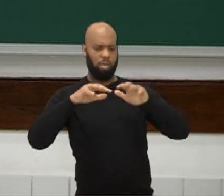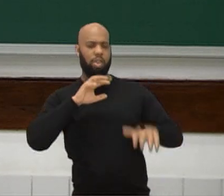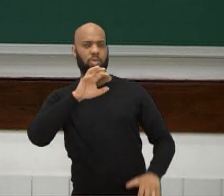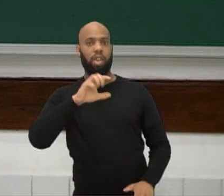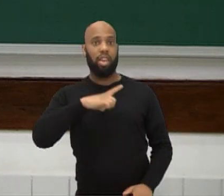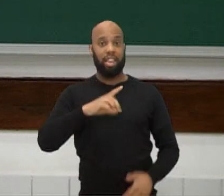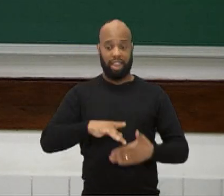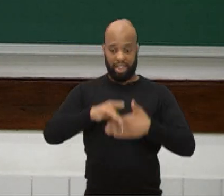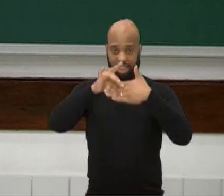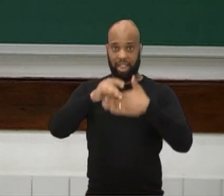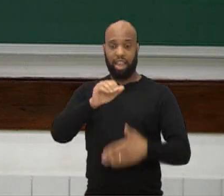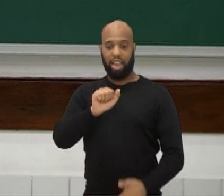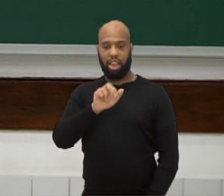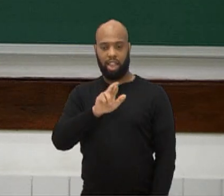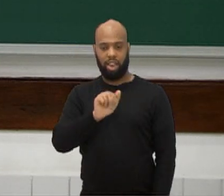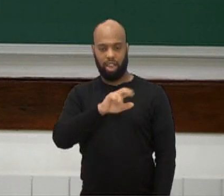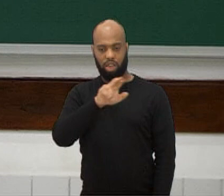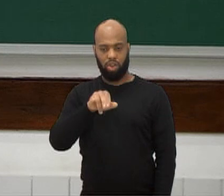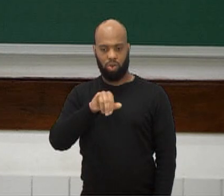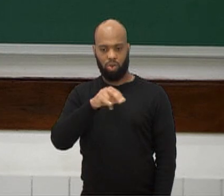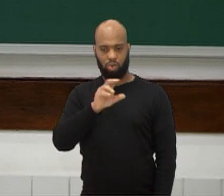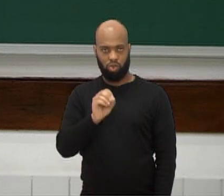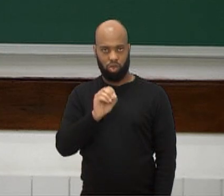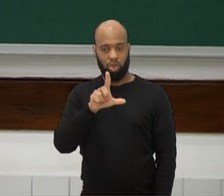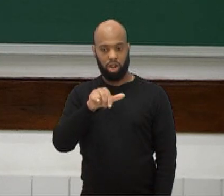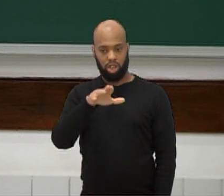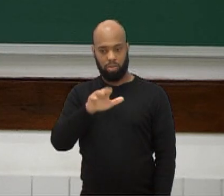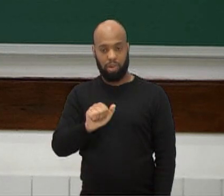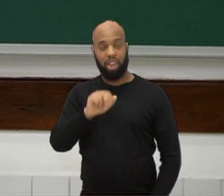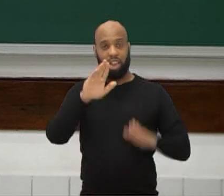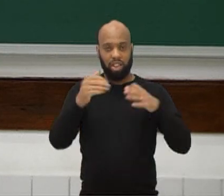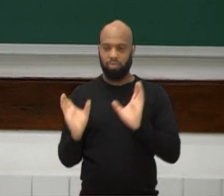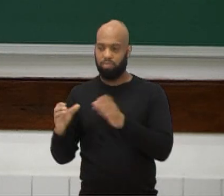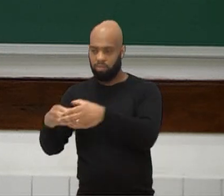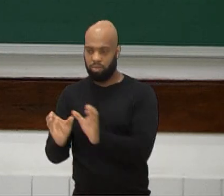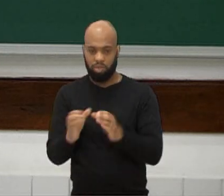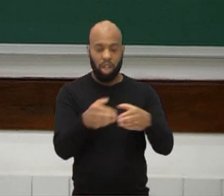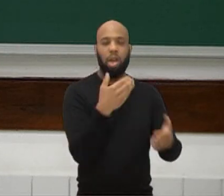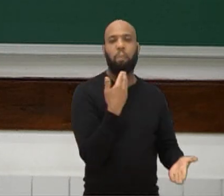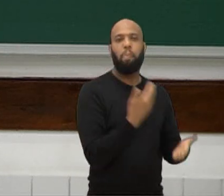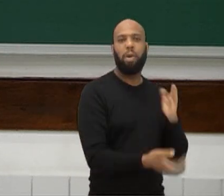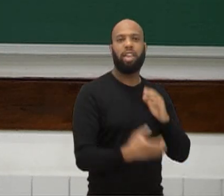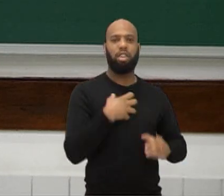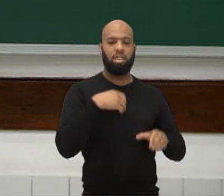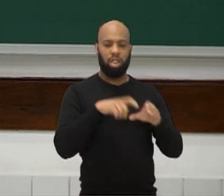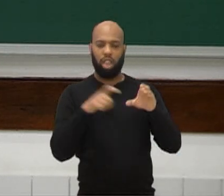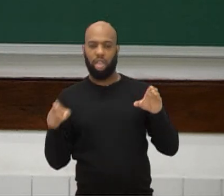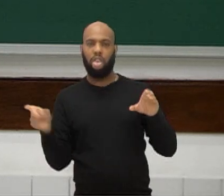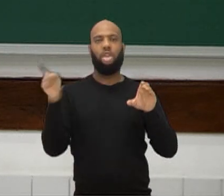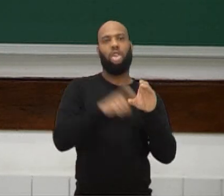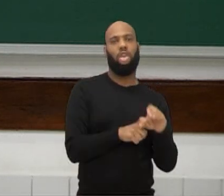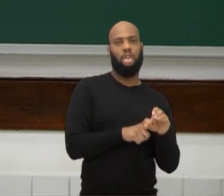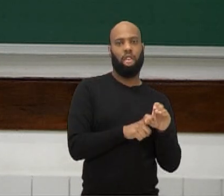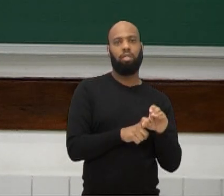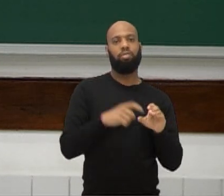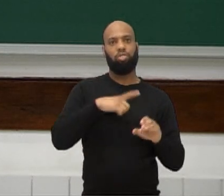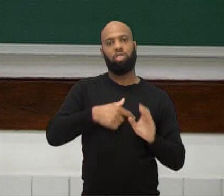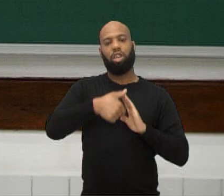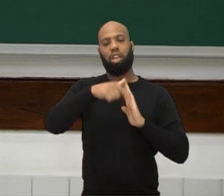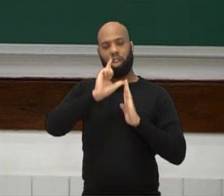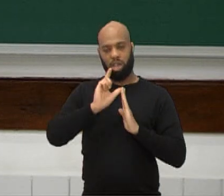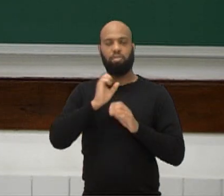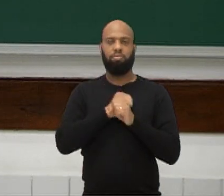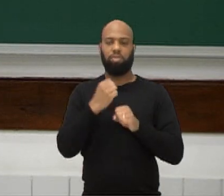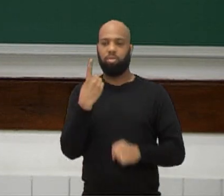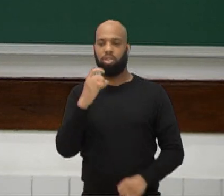liderado por Araújo Lima, as províncias perderam aquela autonomia do ato adicional de 1834, ou